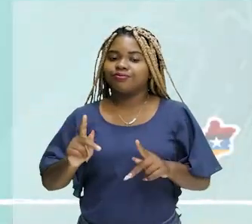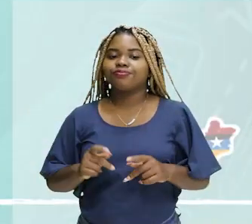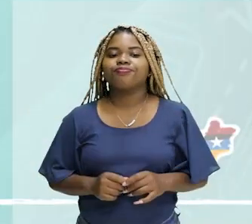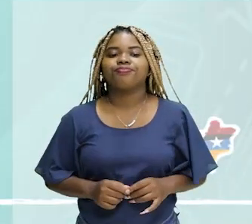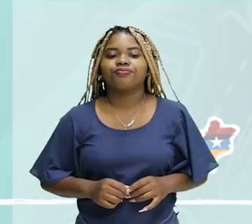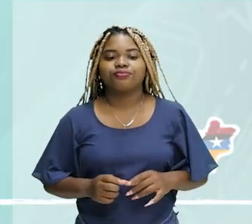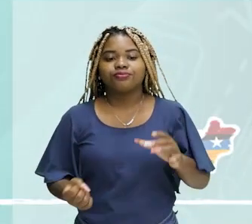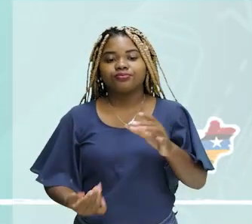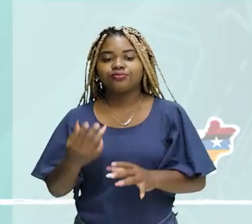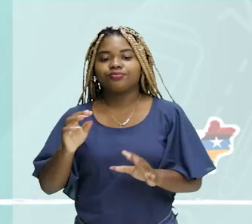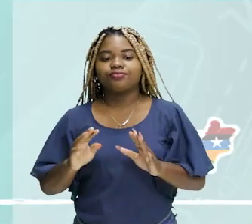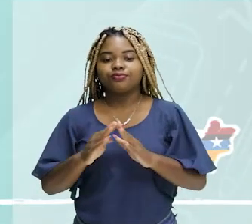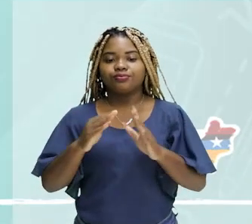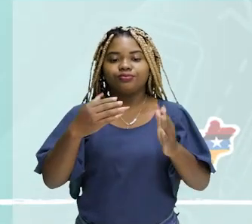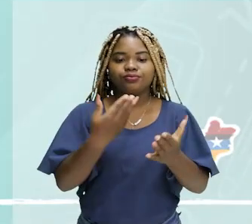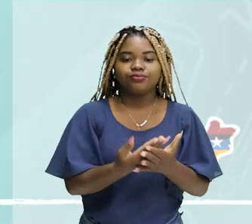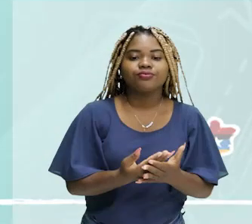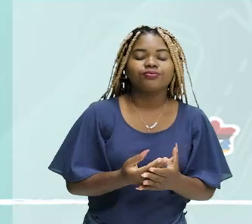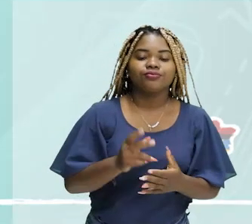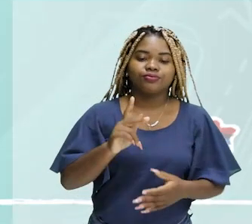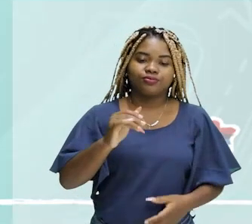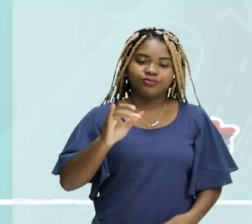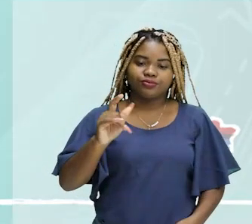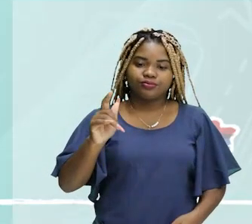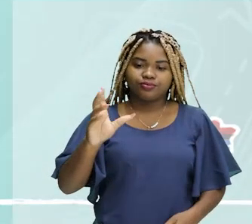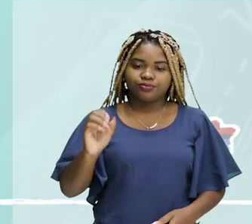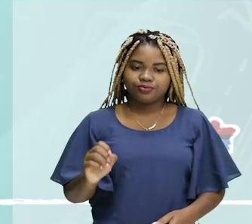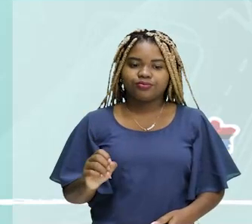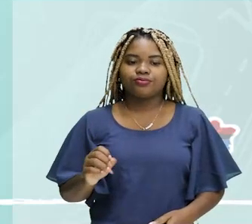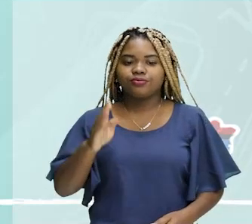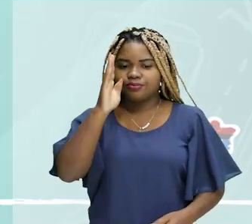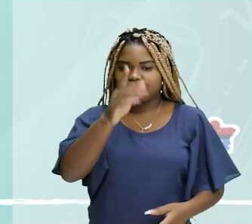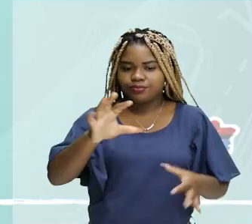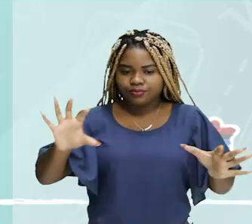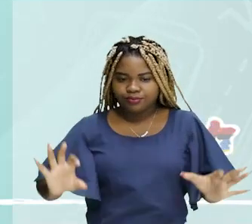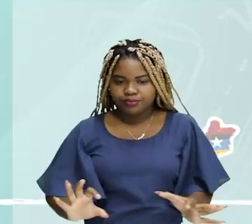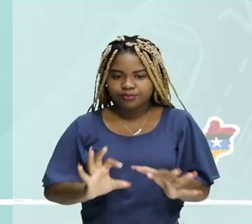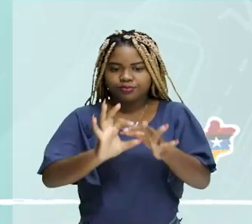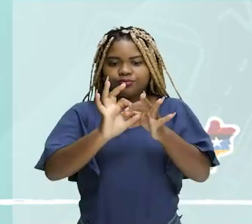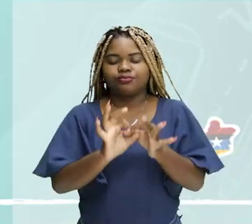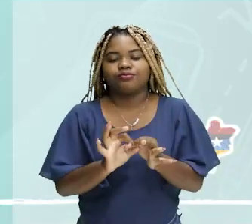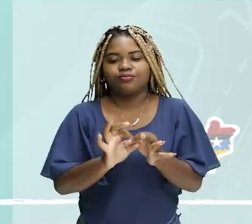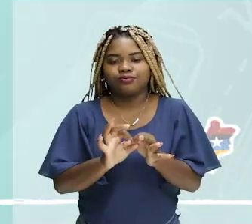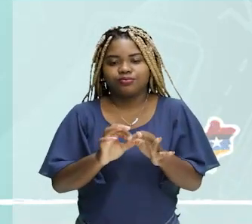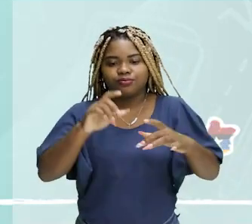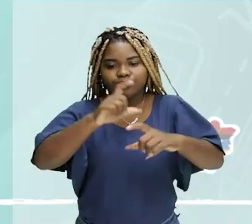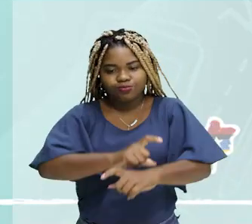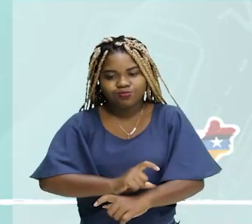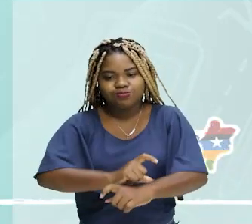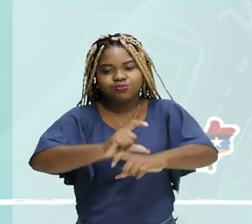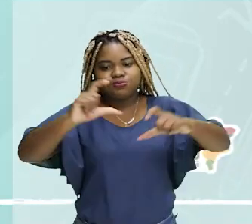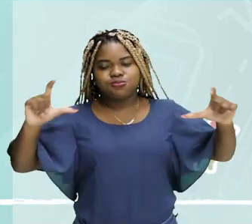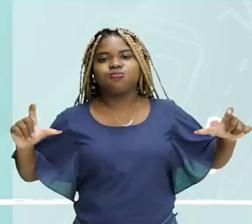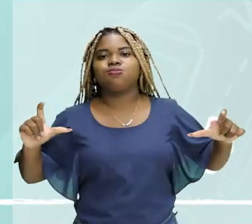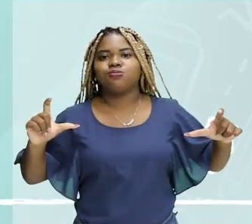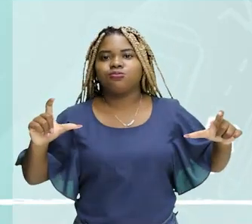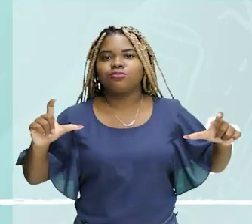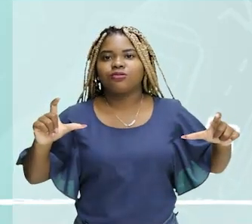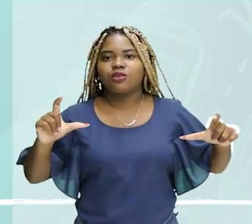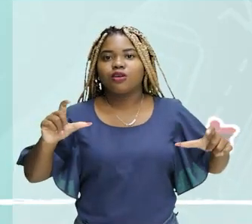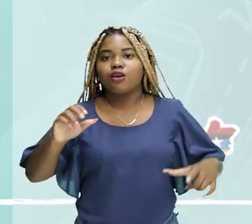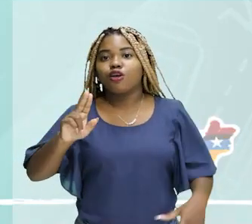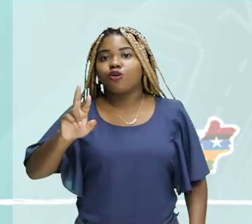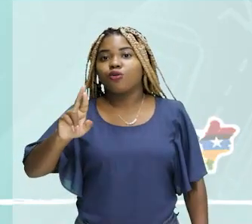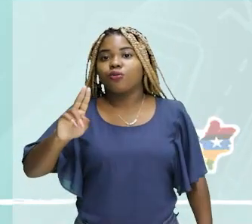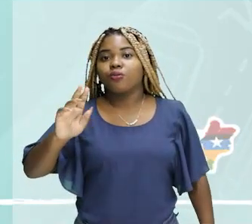surgimento da Escola de Chicago está diretamente ligado ao processo de expansão urbana. Anote isso aí,